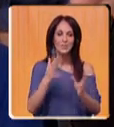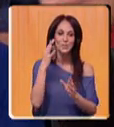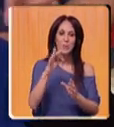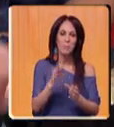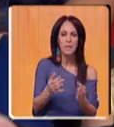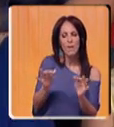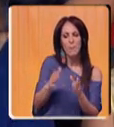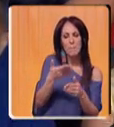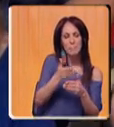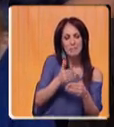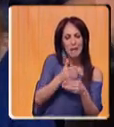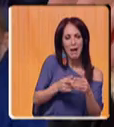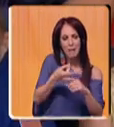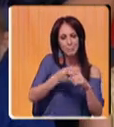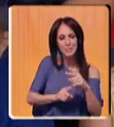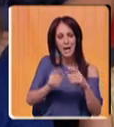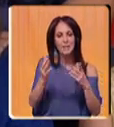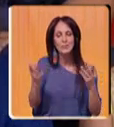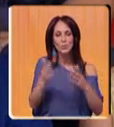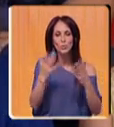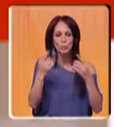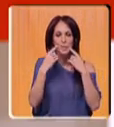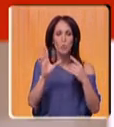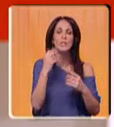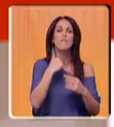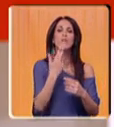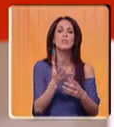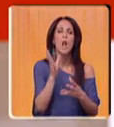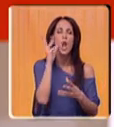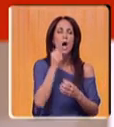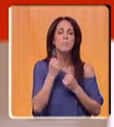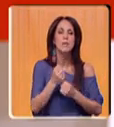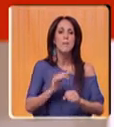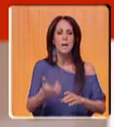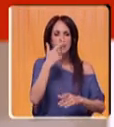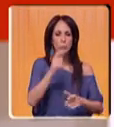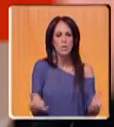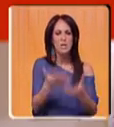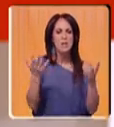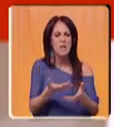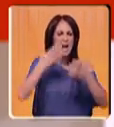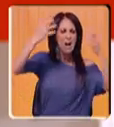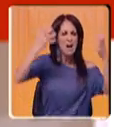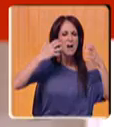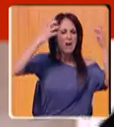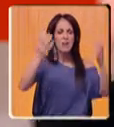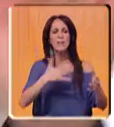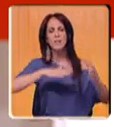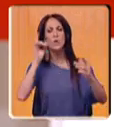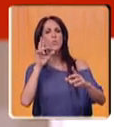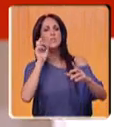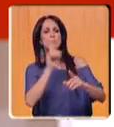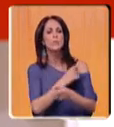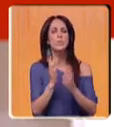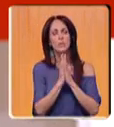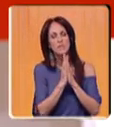deixo-a sempre mais para o meio, que é quando a voz está mais aquecida. Mas antes as pessoas começam a ficar desassossegadas e começam a gritar Oração, Oração,